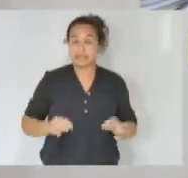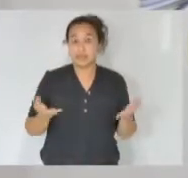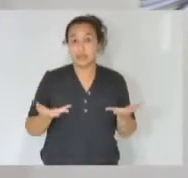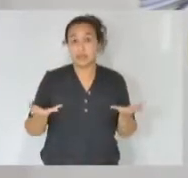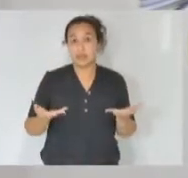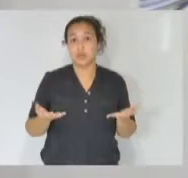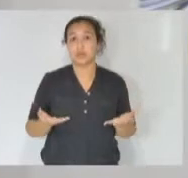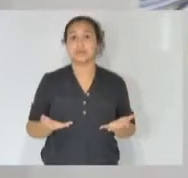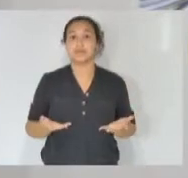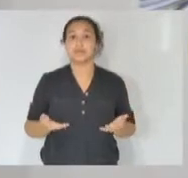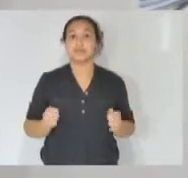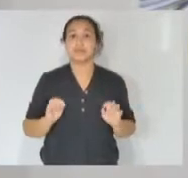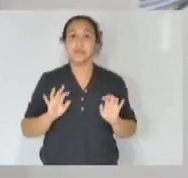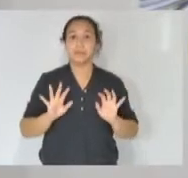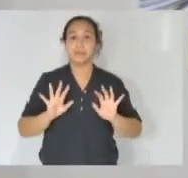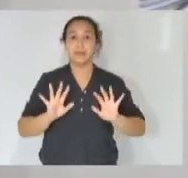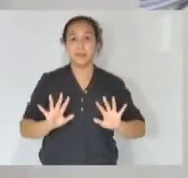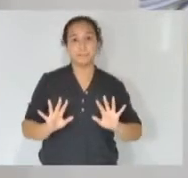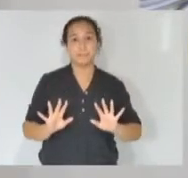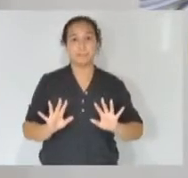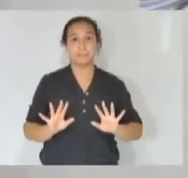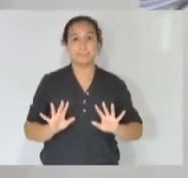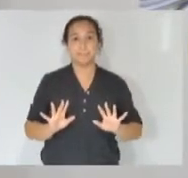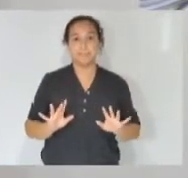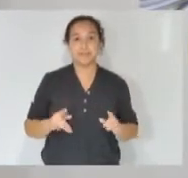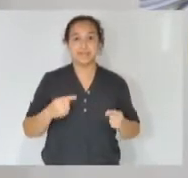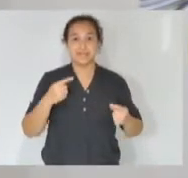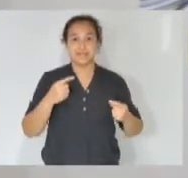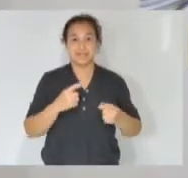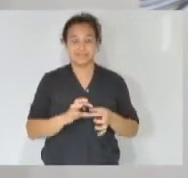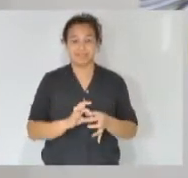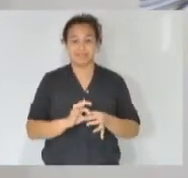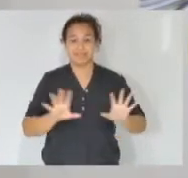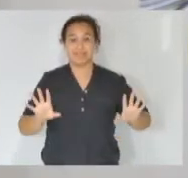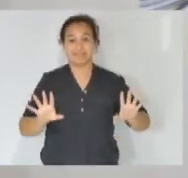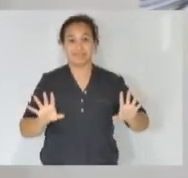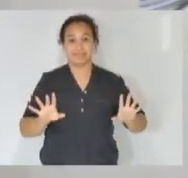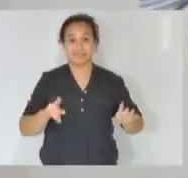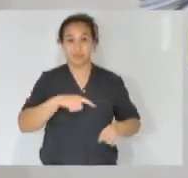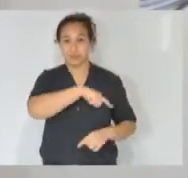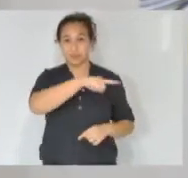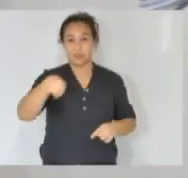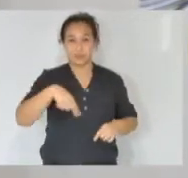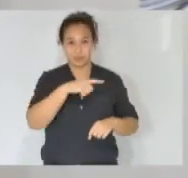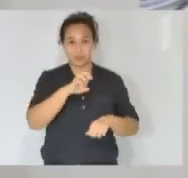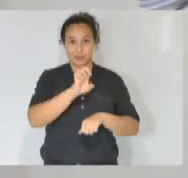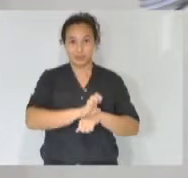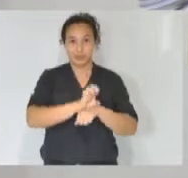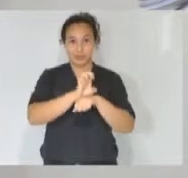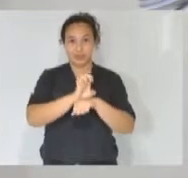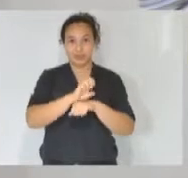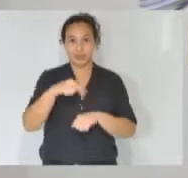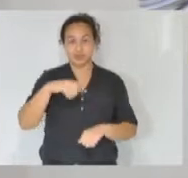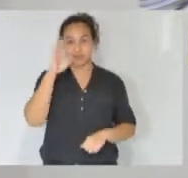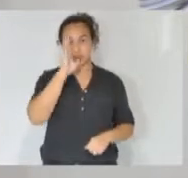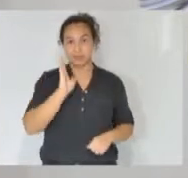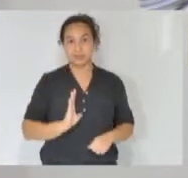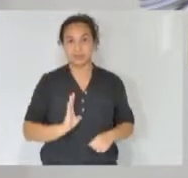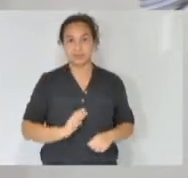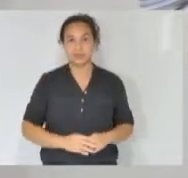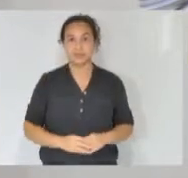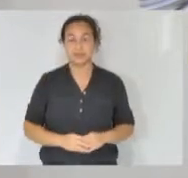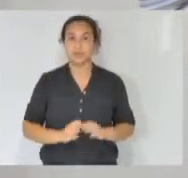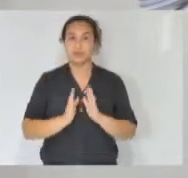criarmos uma certa desarmonia, inclusive, com os demais estados da federação. Então, faço aqui um